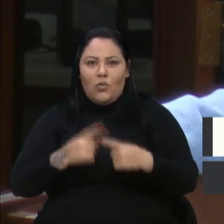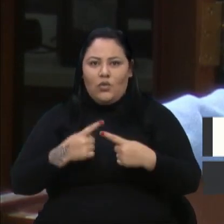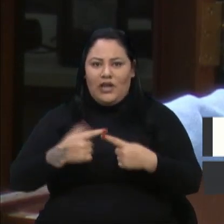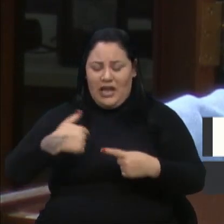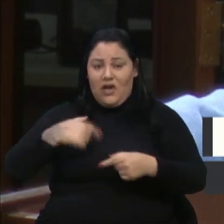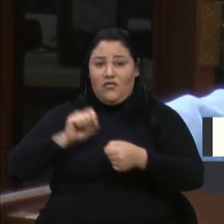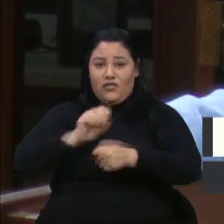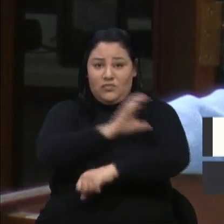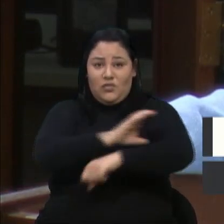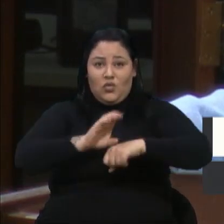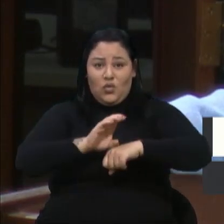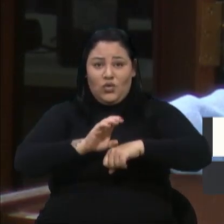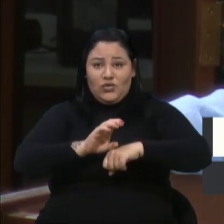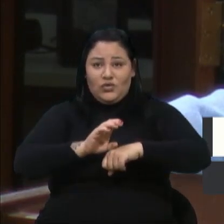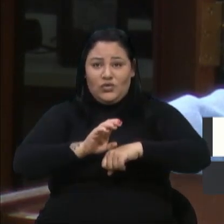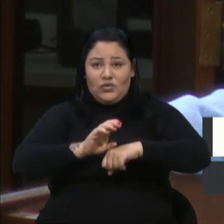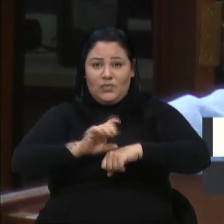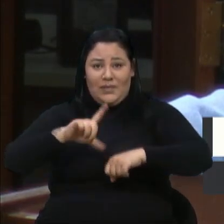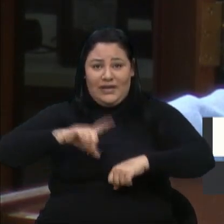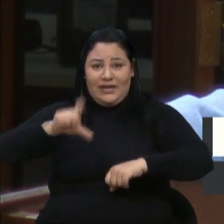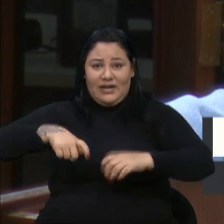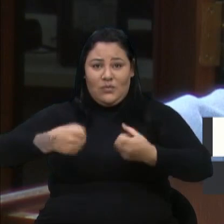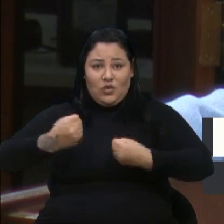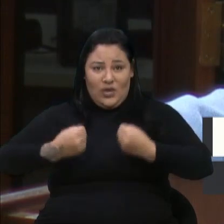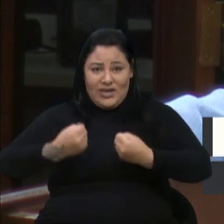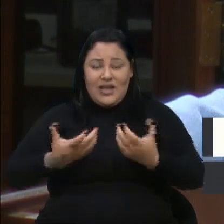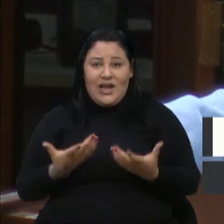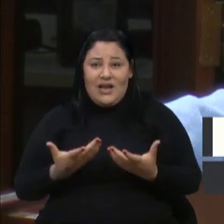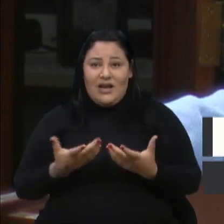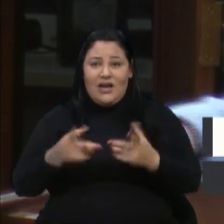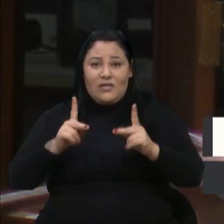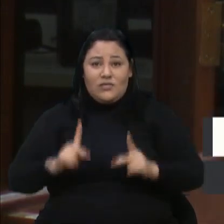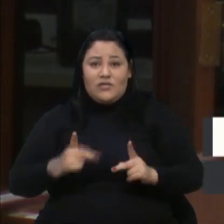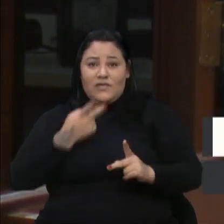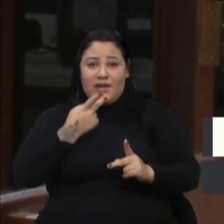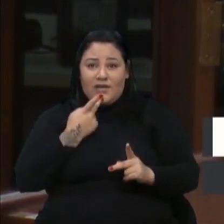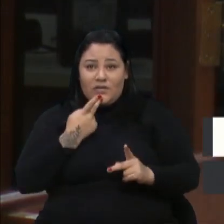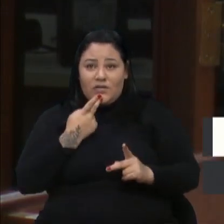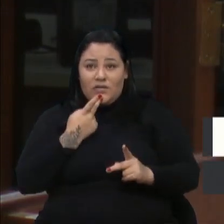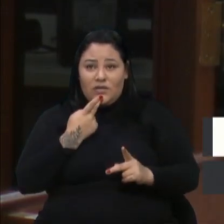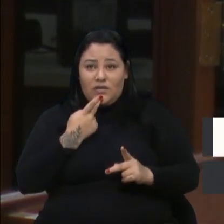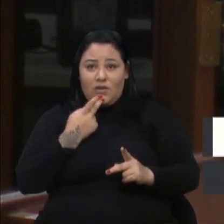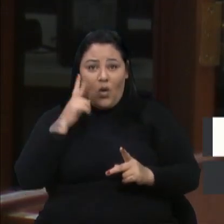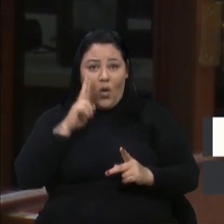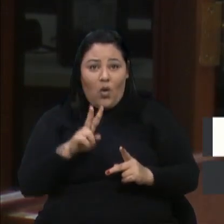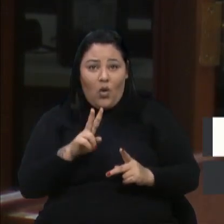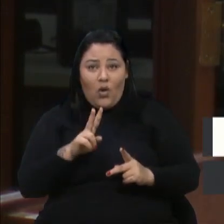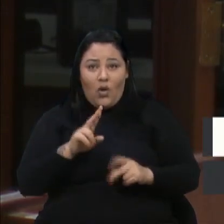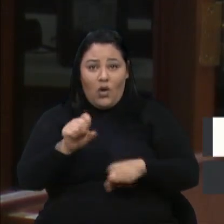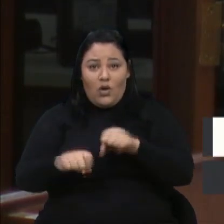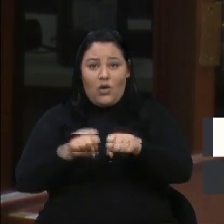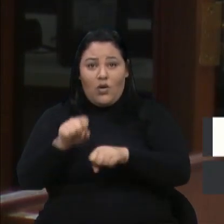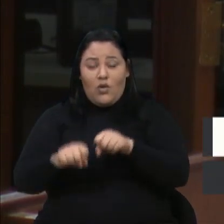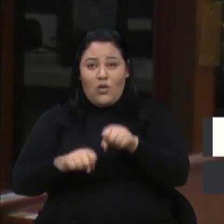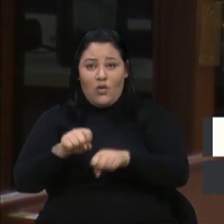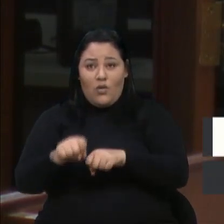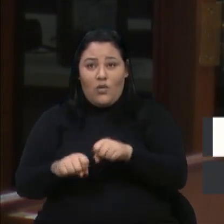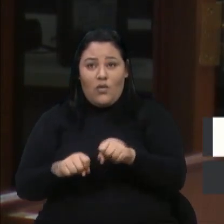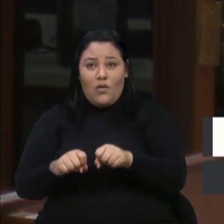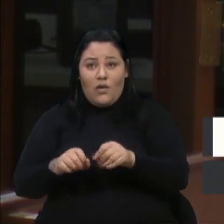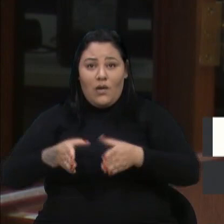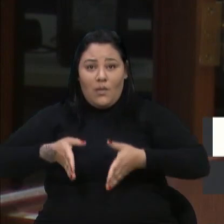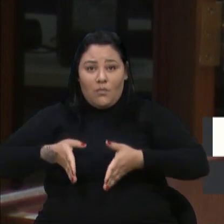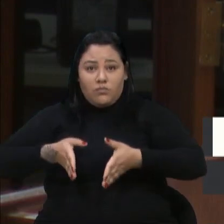curso de habilitação, as pessoas me disseram, não, olha, lugar de ciclista é na ciclovia,